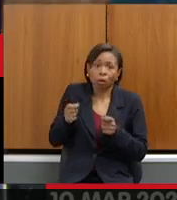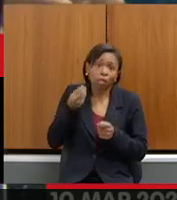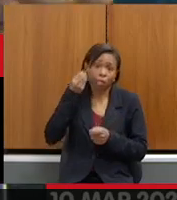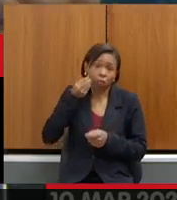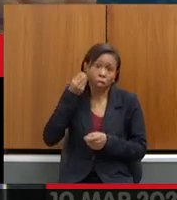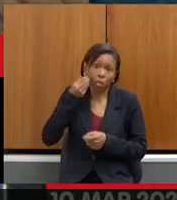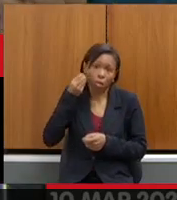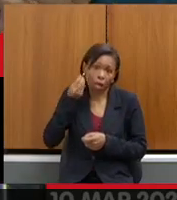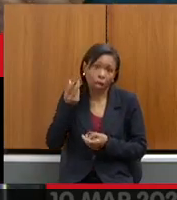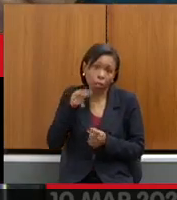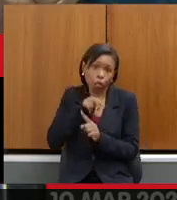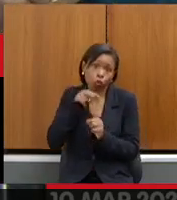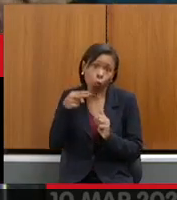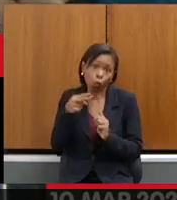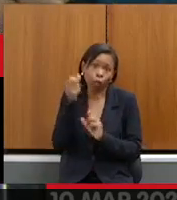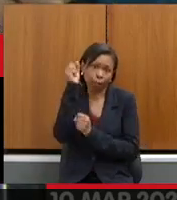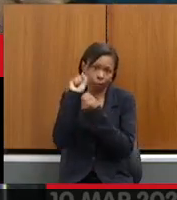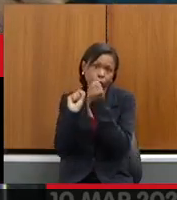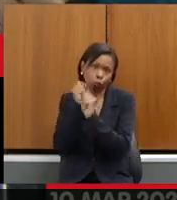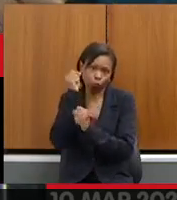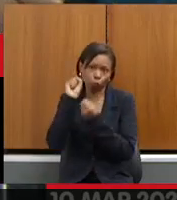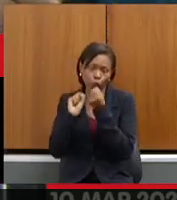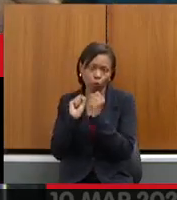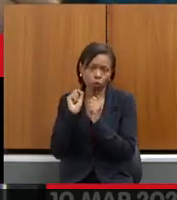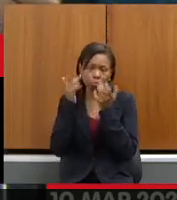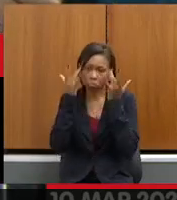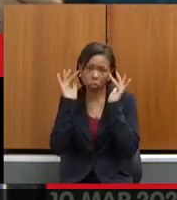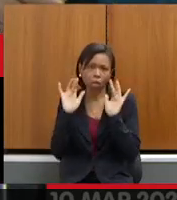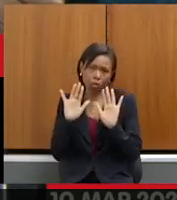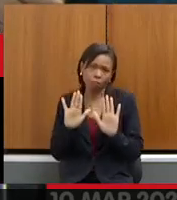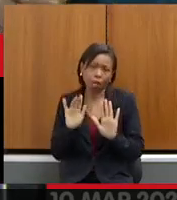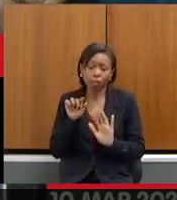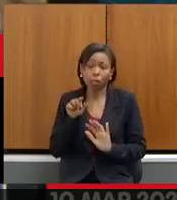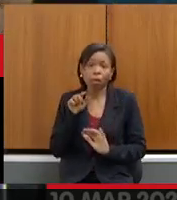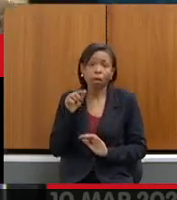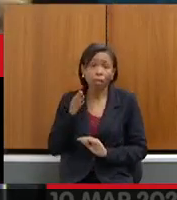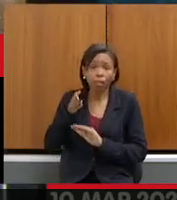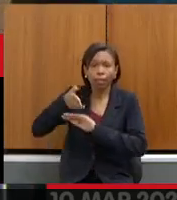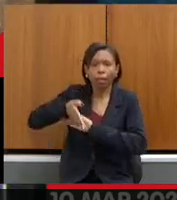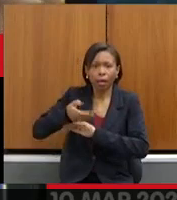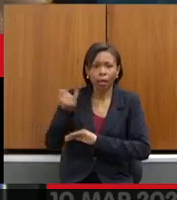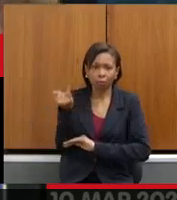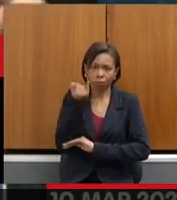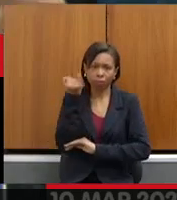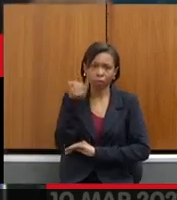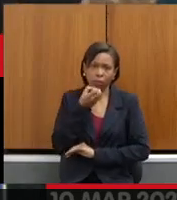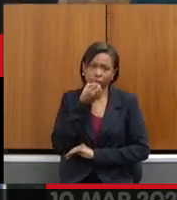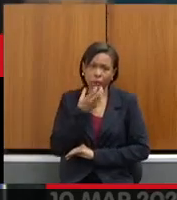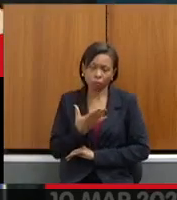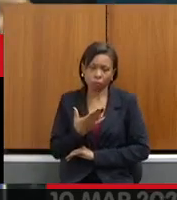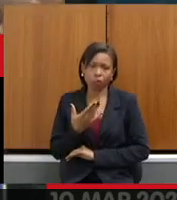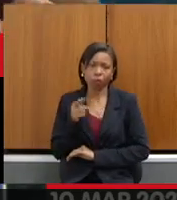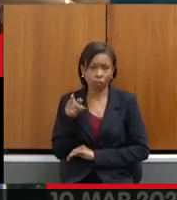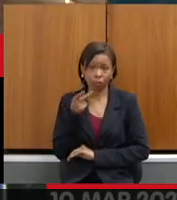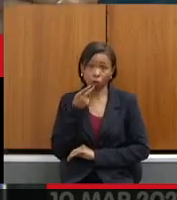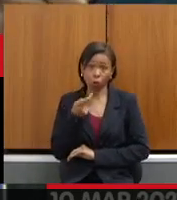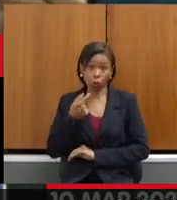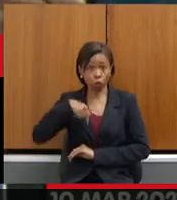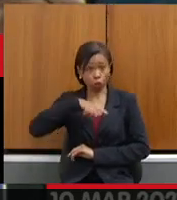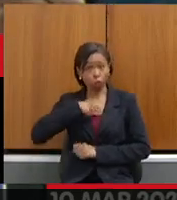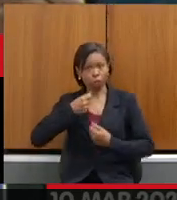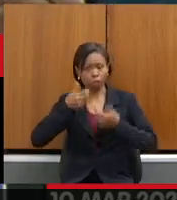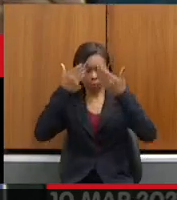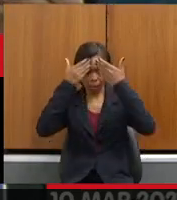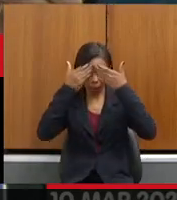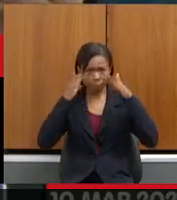você tem experiência dele quando vista de indústria né Eu acho que falei a pena é muito importante a gente fazer isso você jogou o seu rolo nós sempre ser abelhas